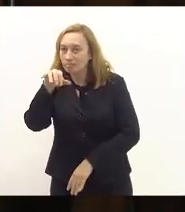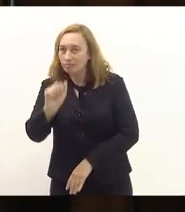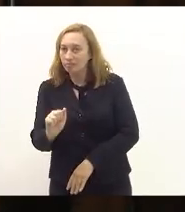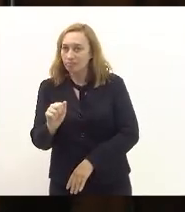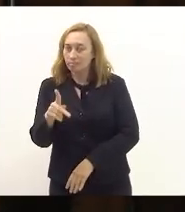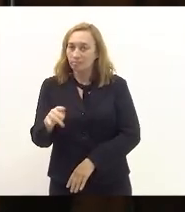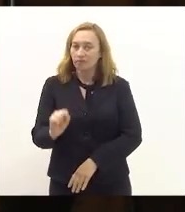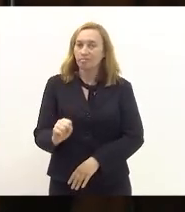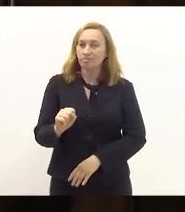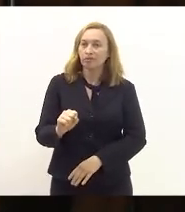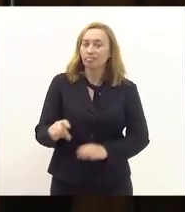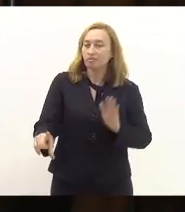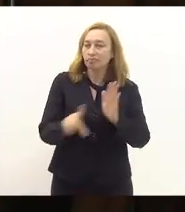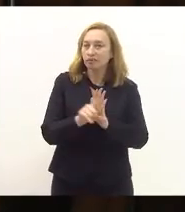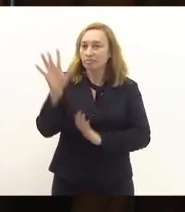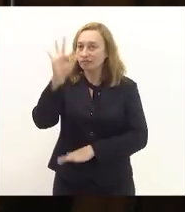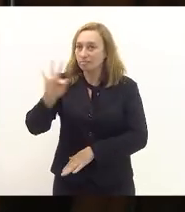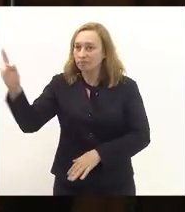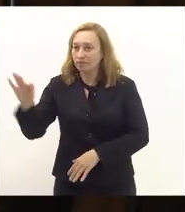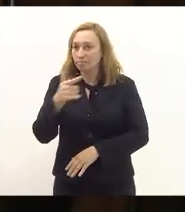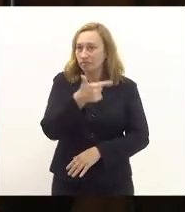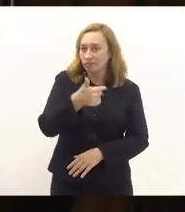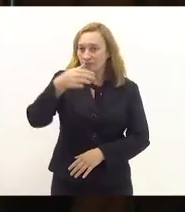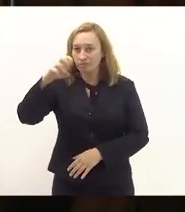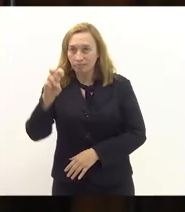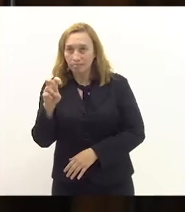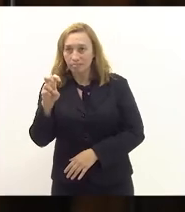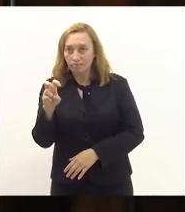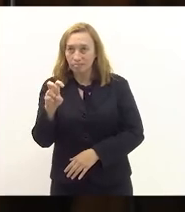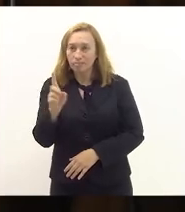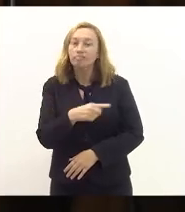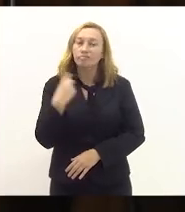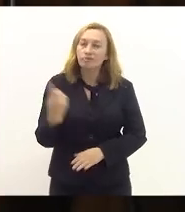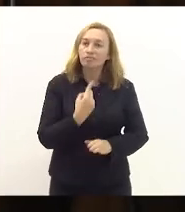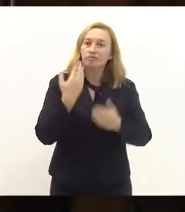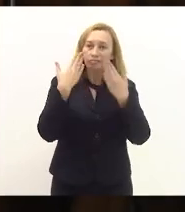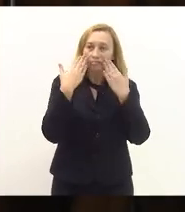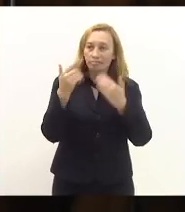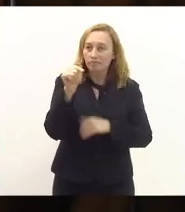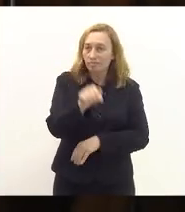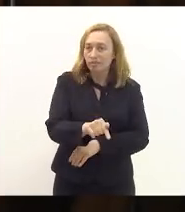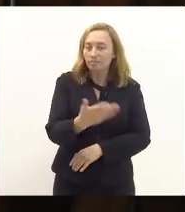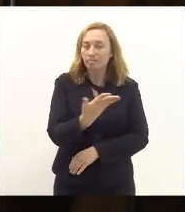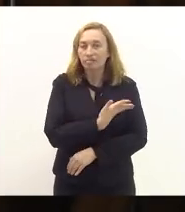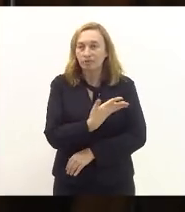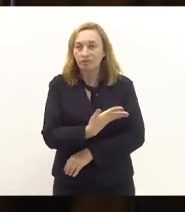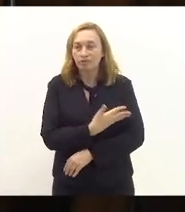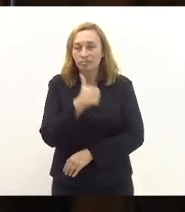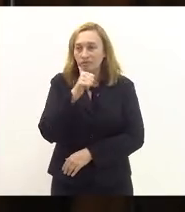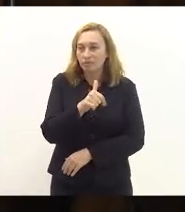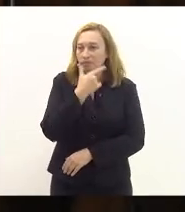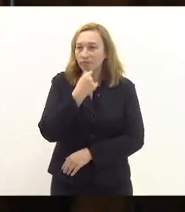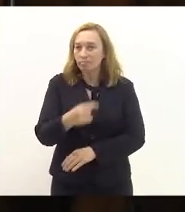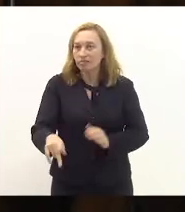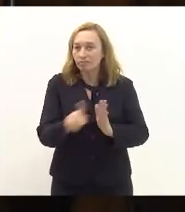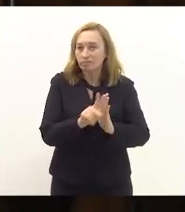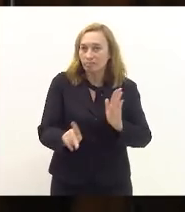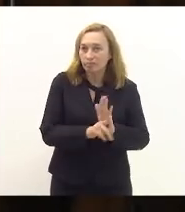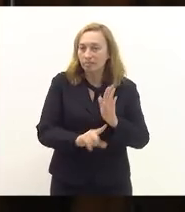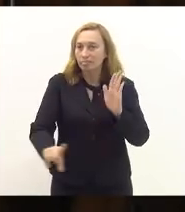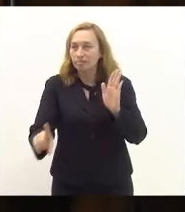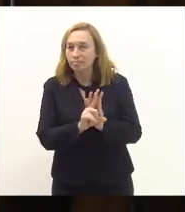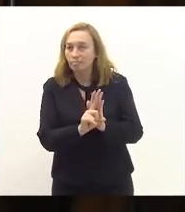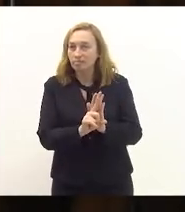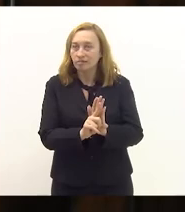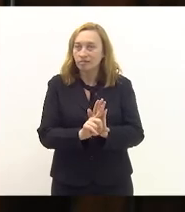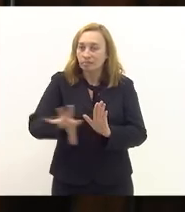que foi uma lei federal de 2015, nós apresentamos aqui, meus amigos e amigas, o projeto de lei para